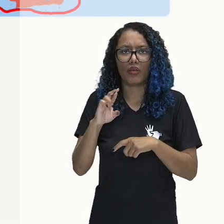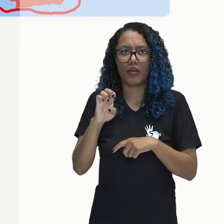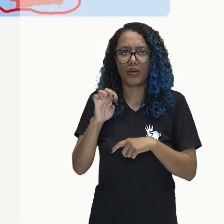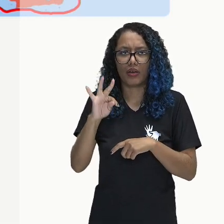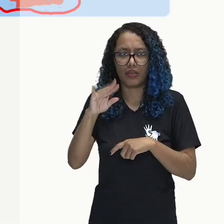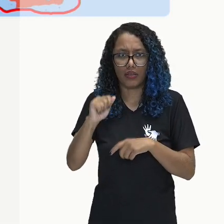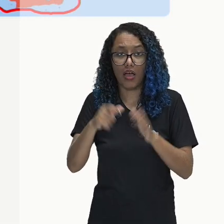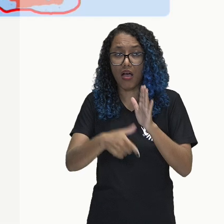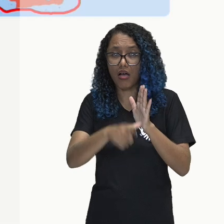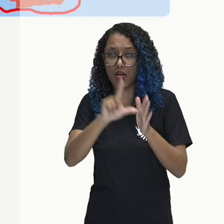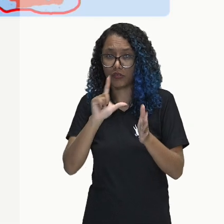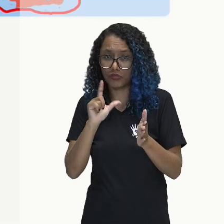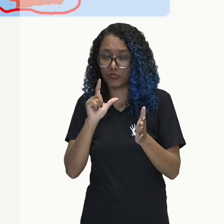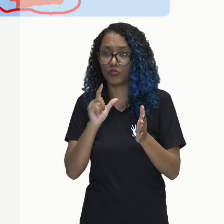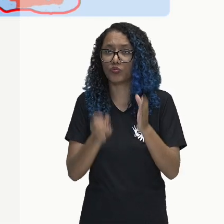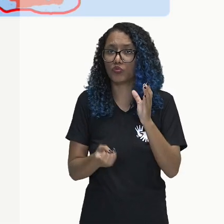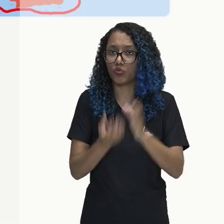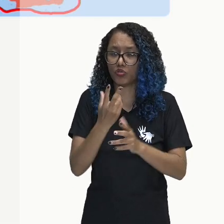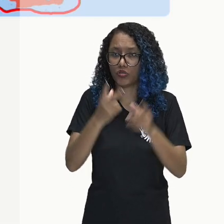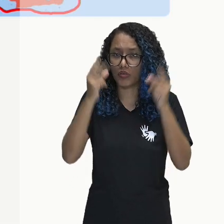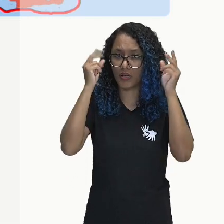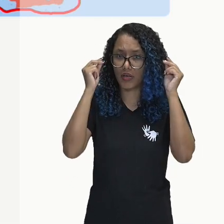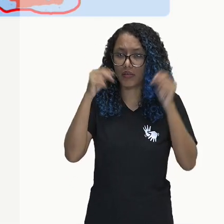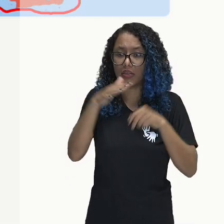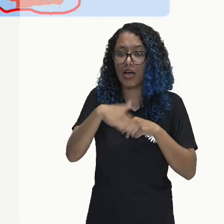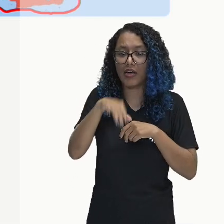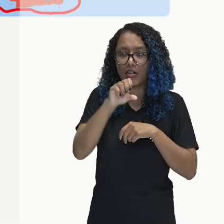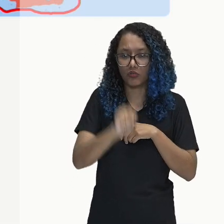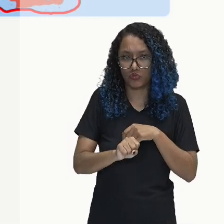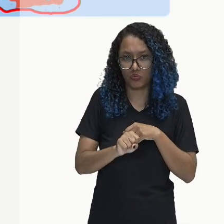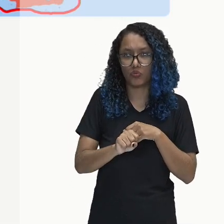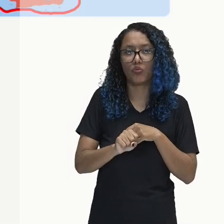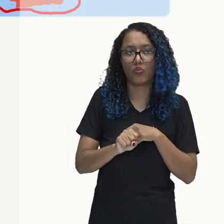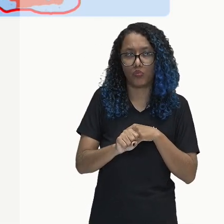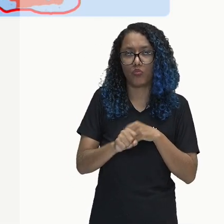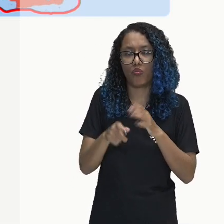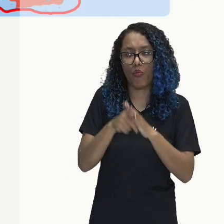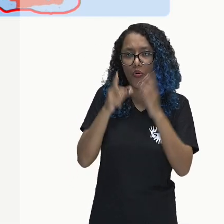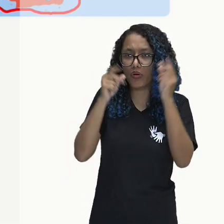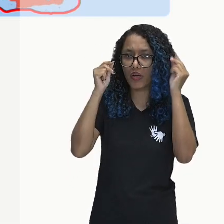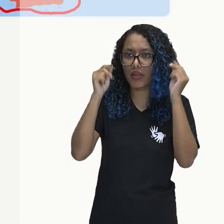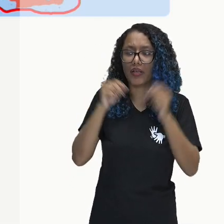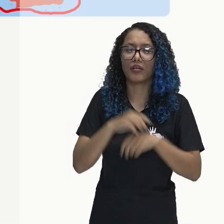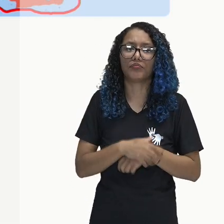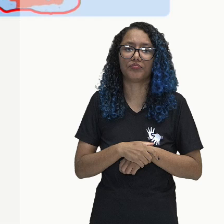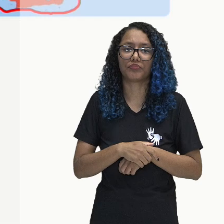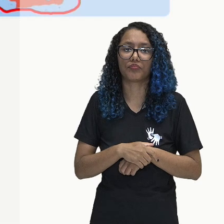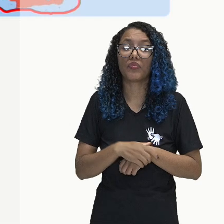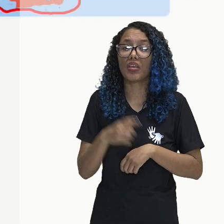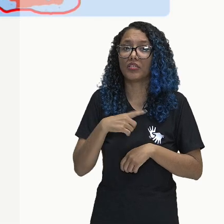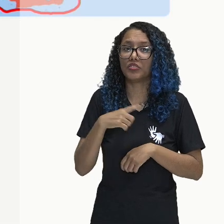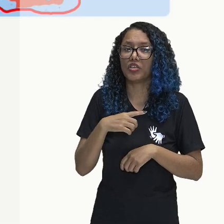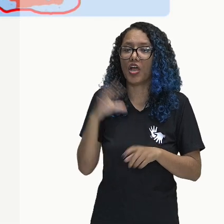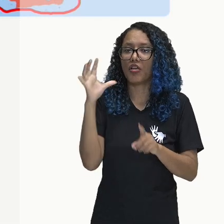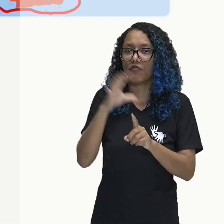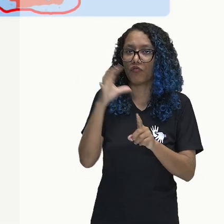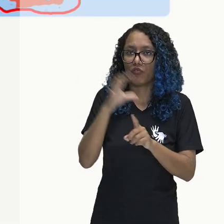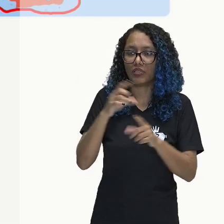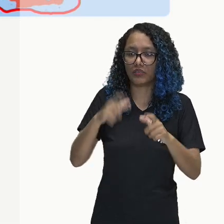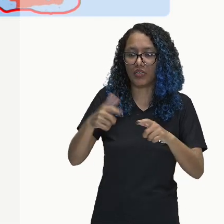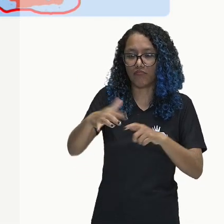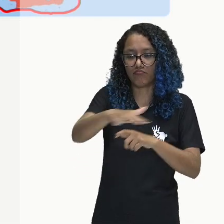civilização grega, ao sul da Península Balcânica, vivia sob influência da ilha de Creta por volta